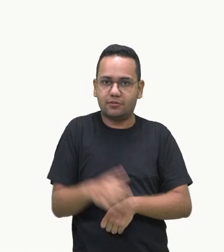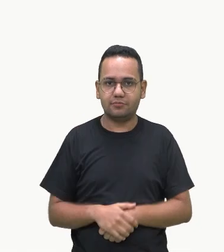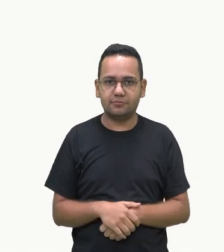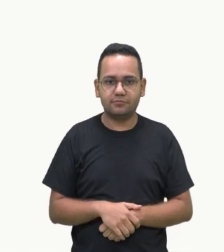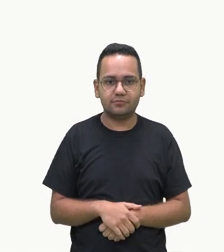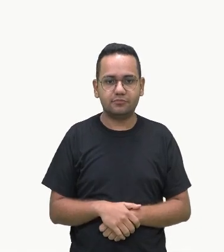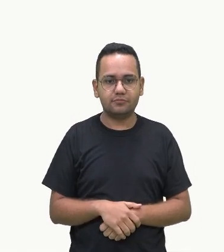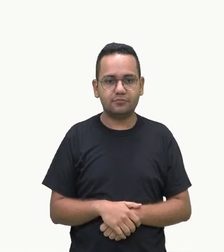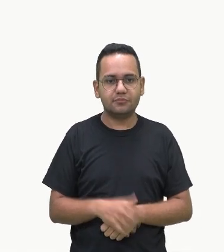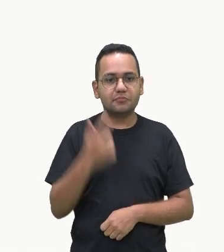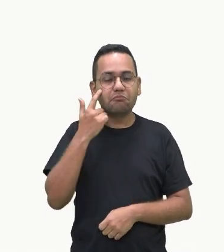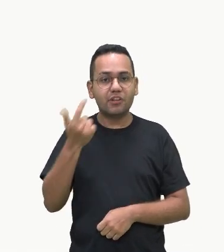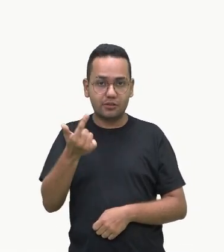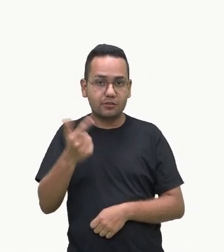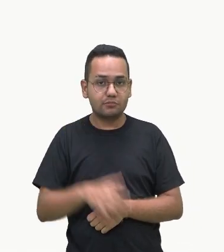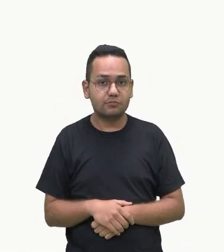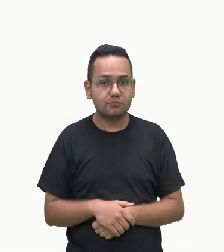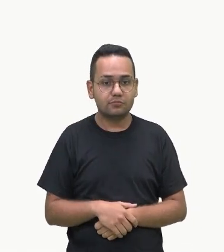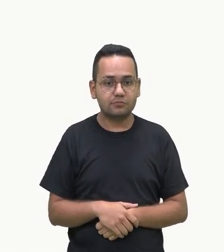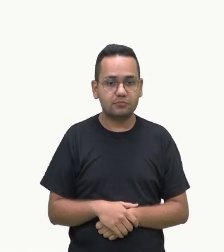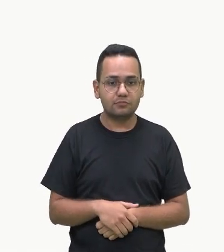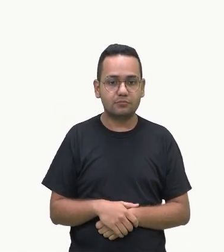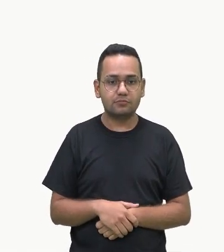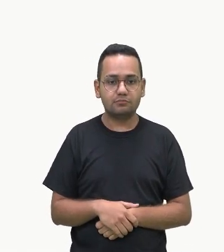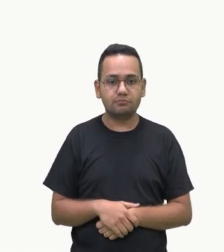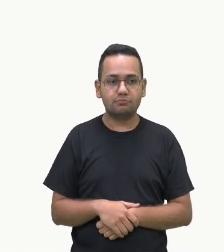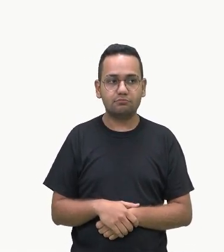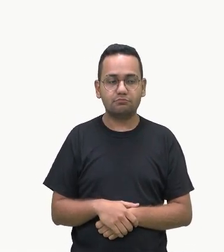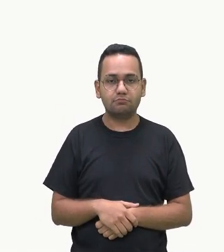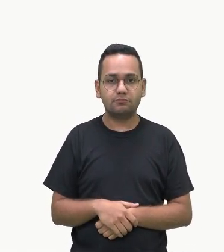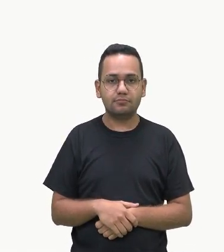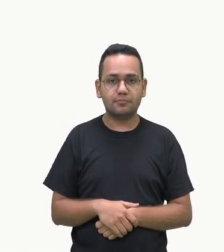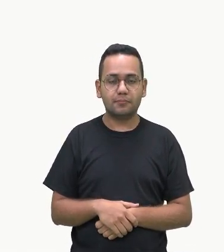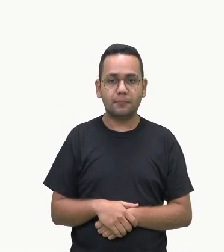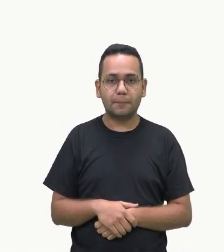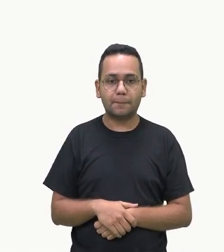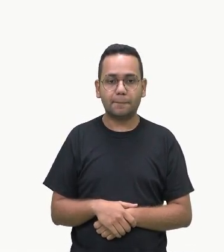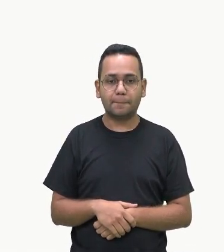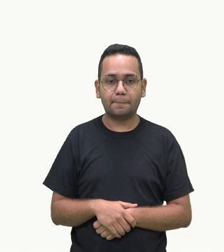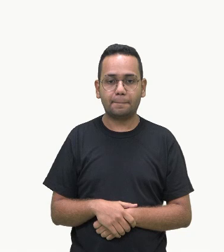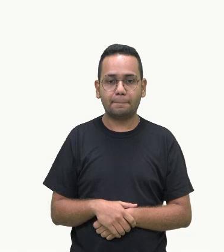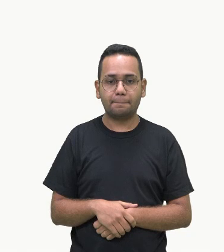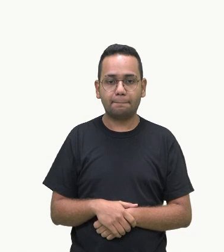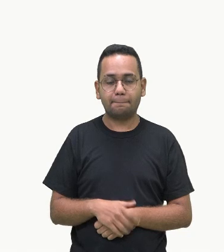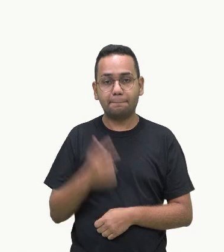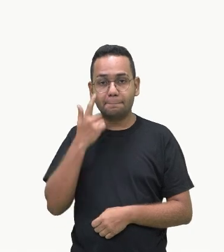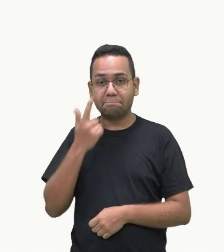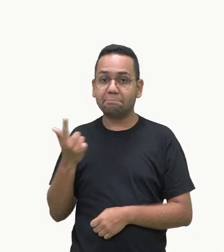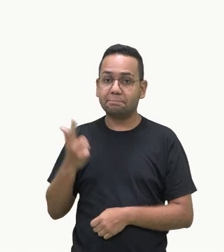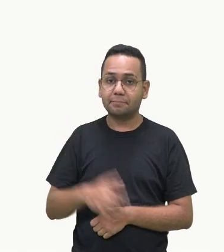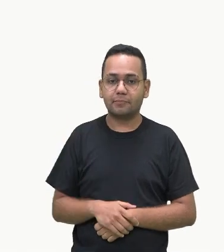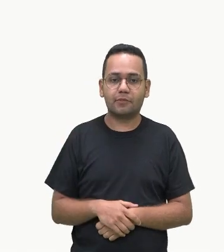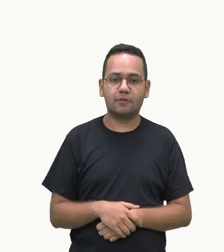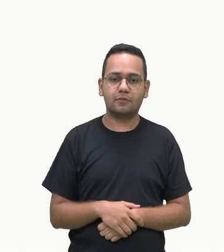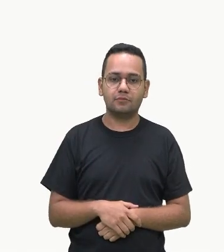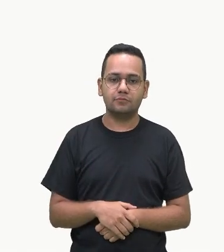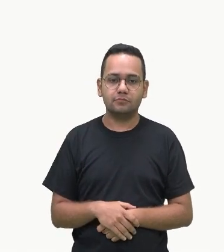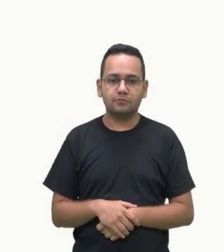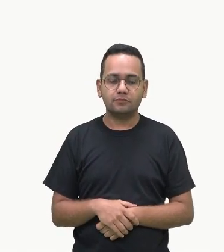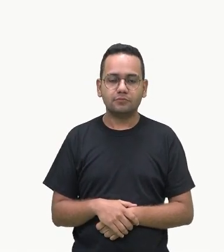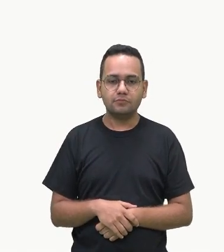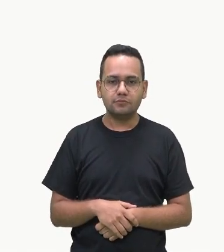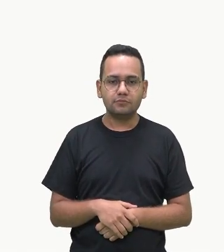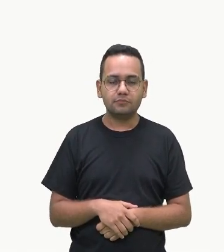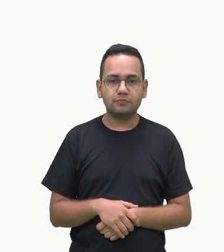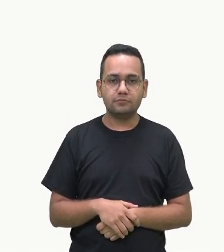assim. Ou então, algo assim. Ou pode ser algo assim. Aí